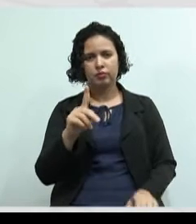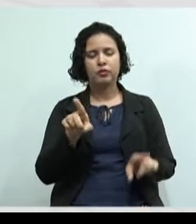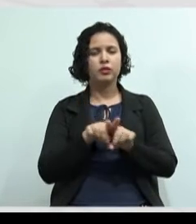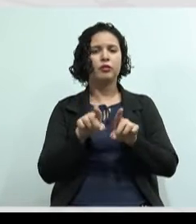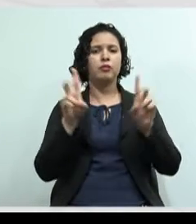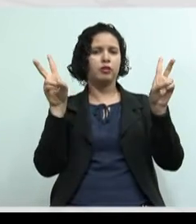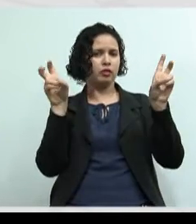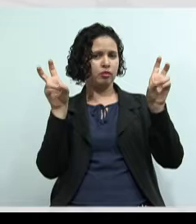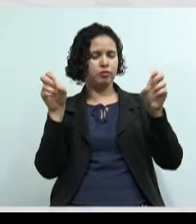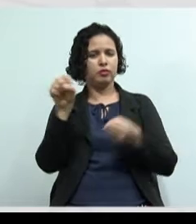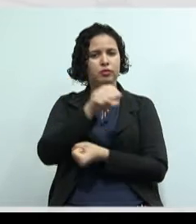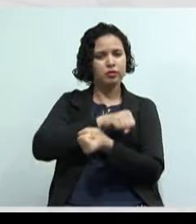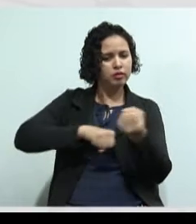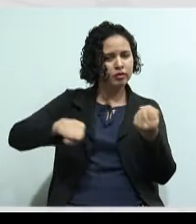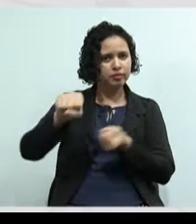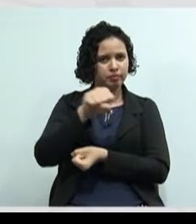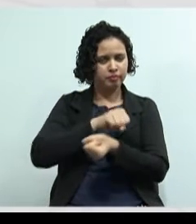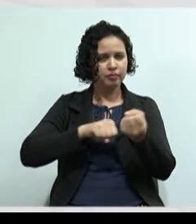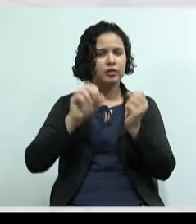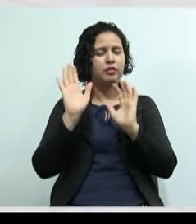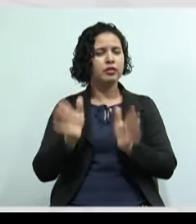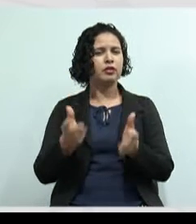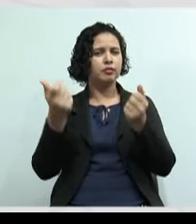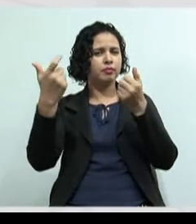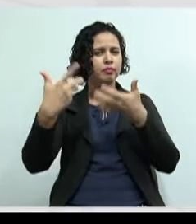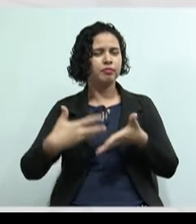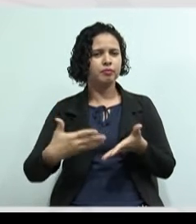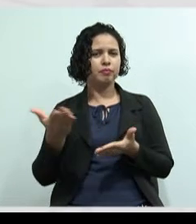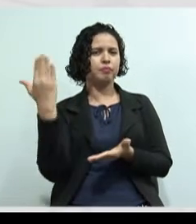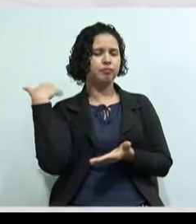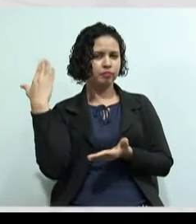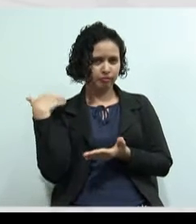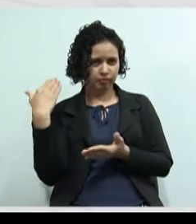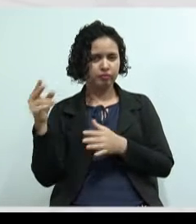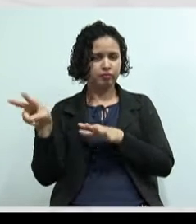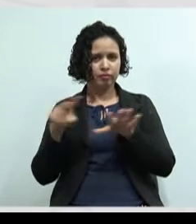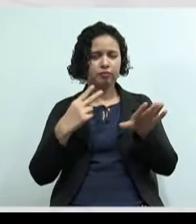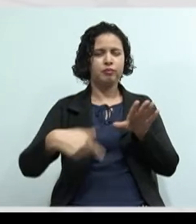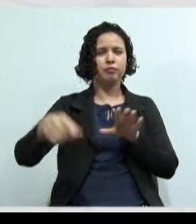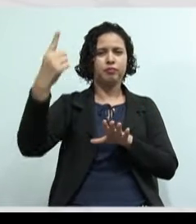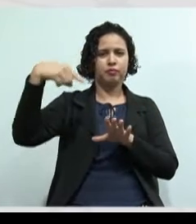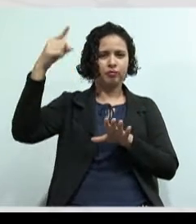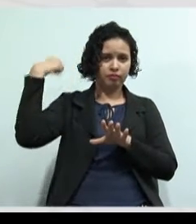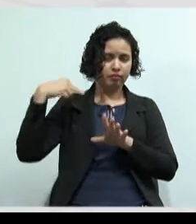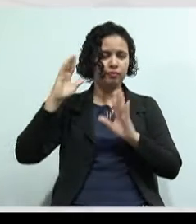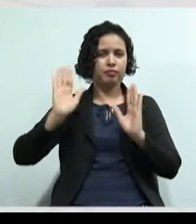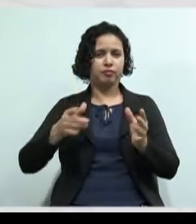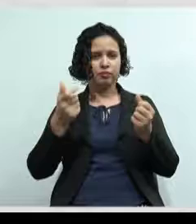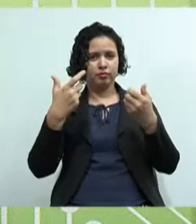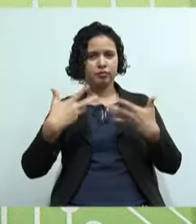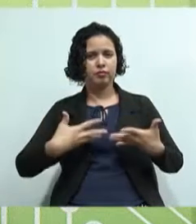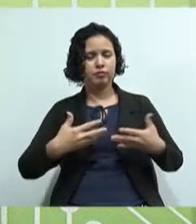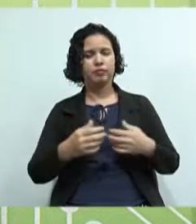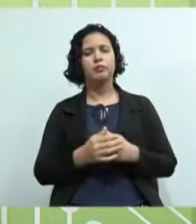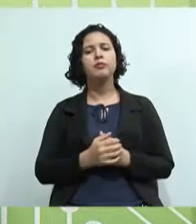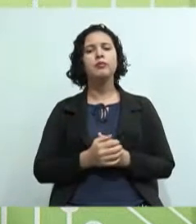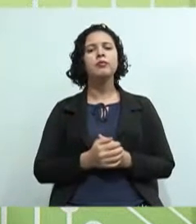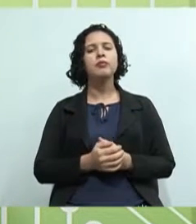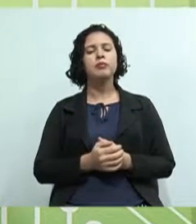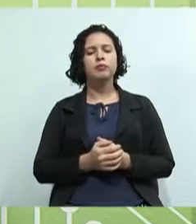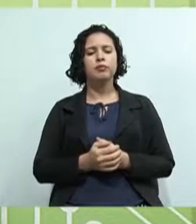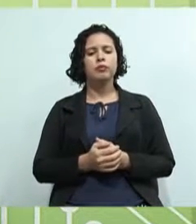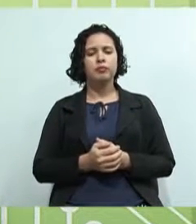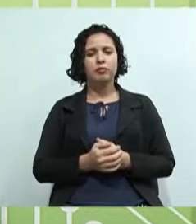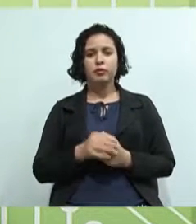tema sustentabilidade, que é aquele que foi falado na nossa teleaula passada, não é verdade? Então, volta aqui para mim porque eu quero te dizer uma